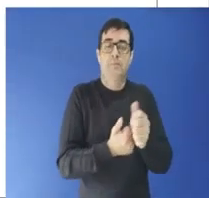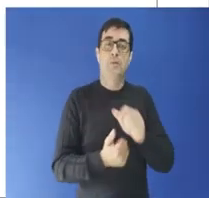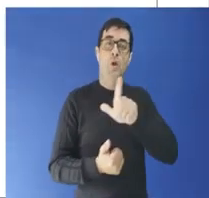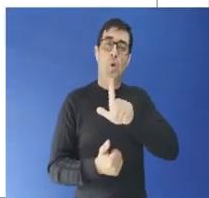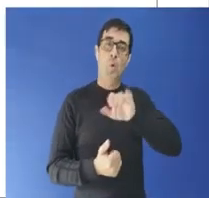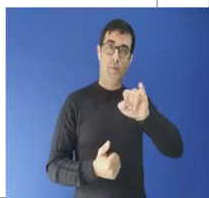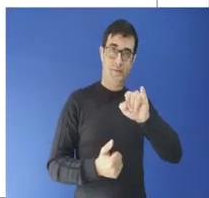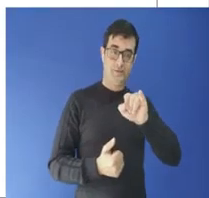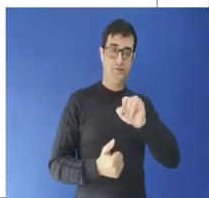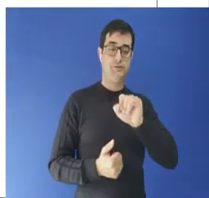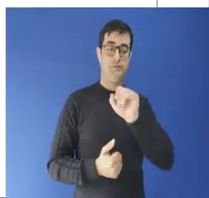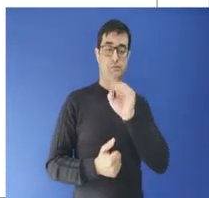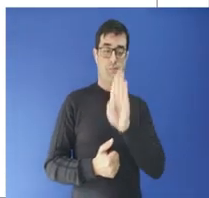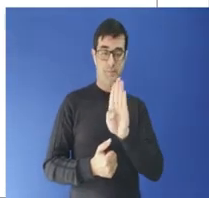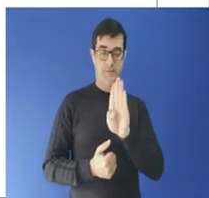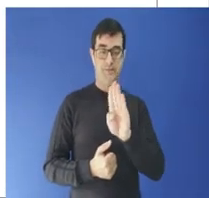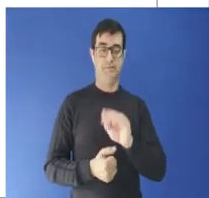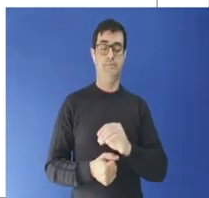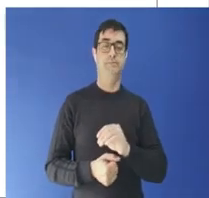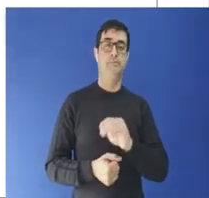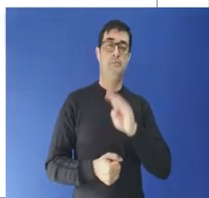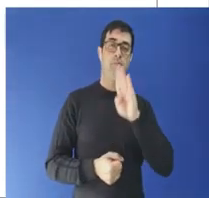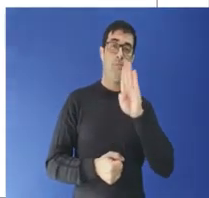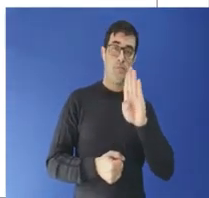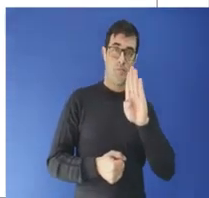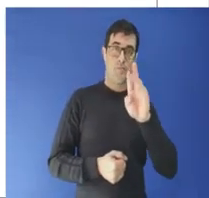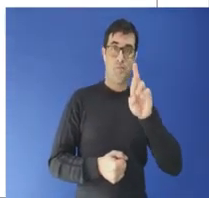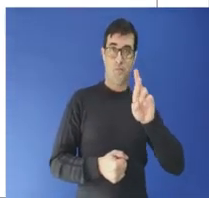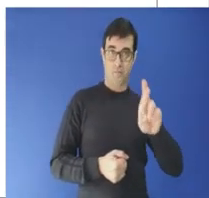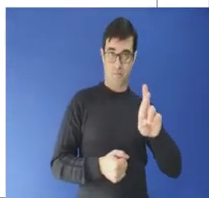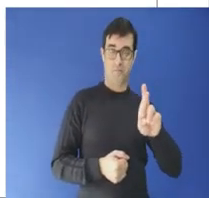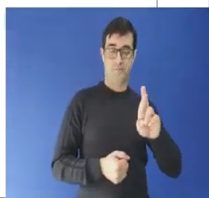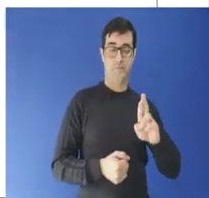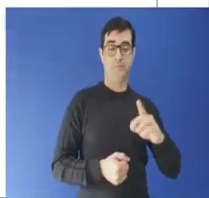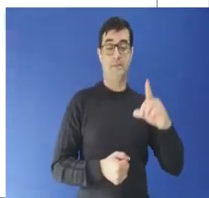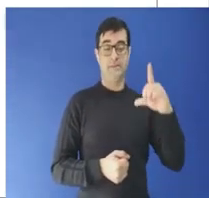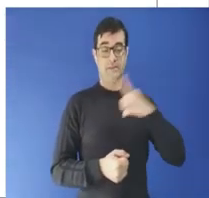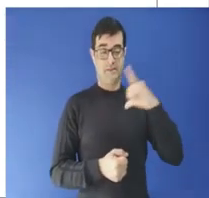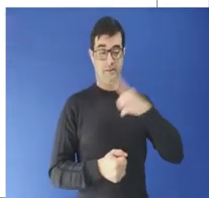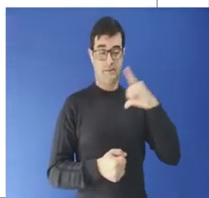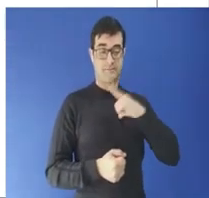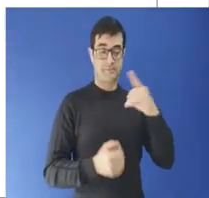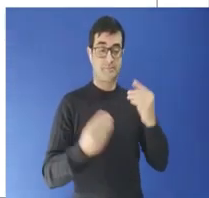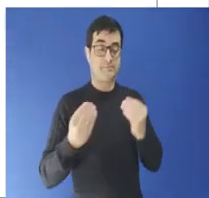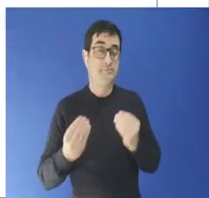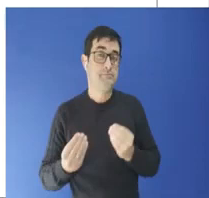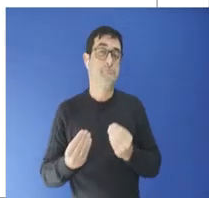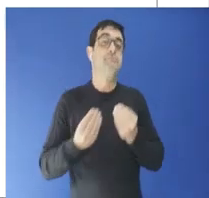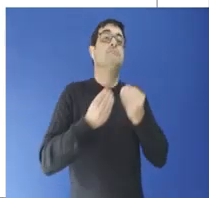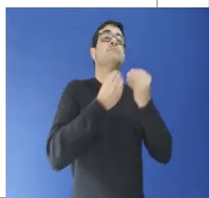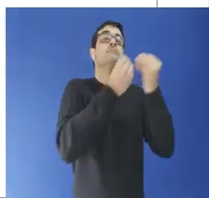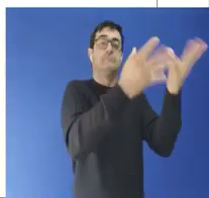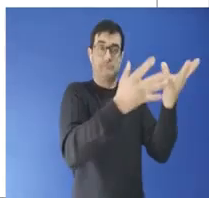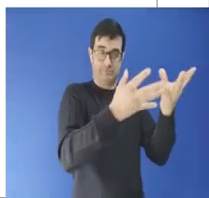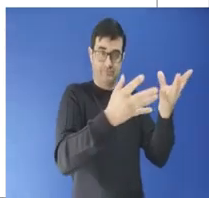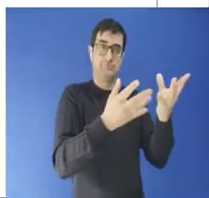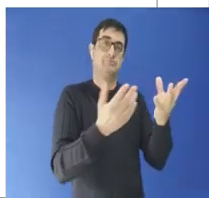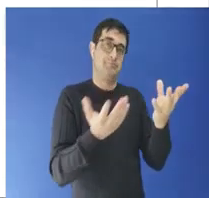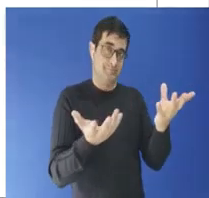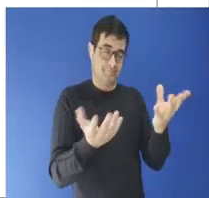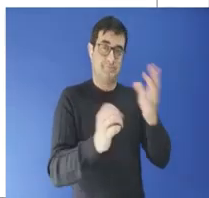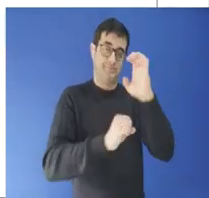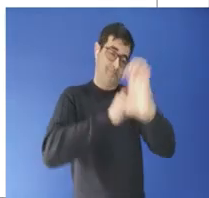lítio, o berílio e o boro, eles vão tender a doar os seus elétrons para poder atingir a estabilidade ou